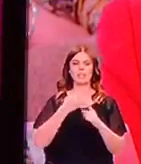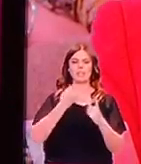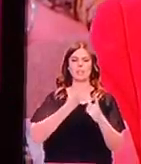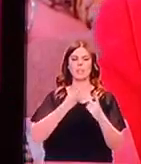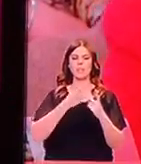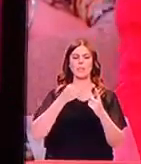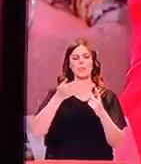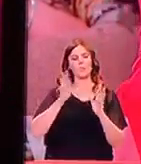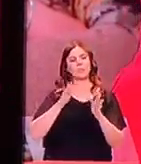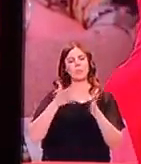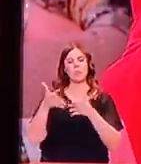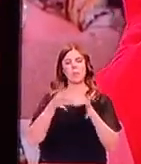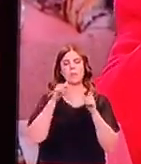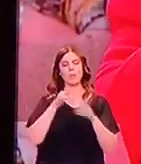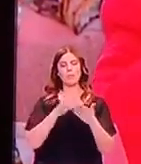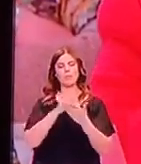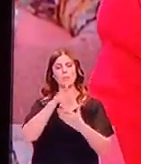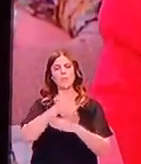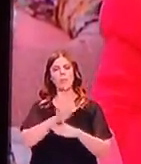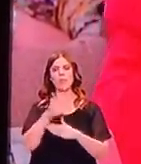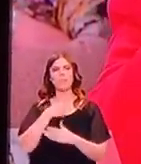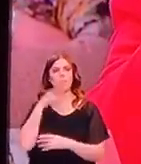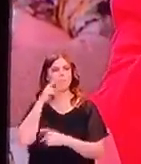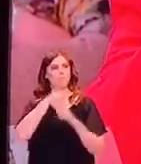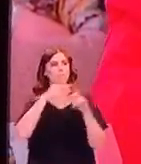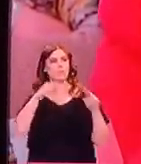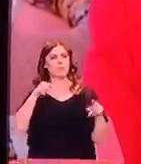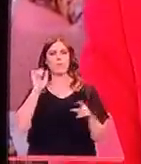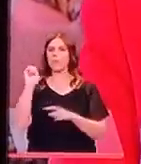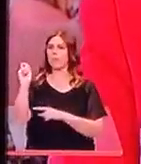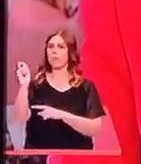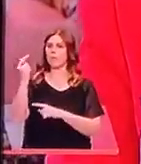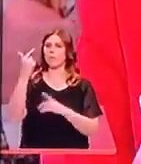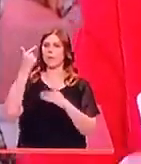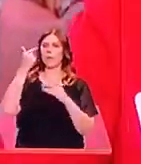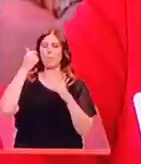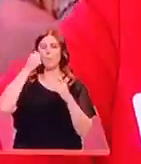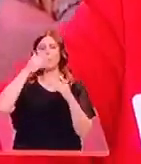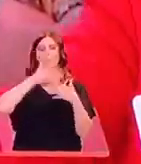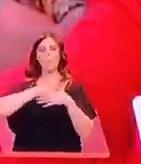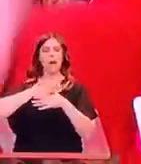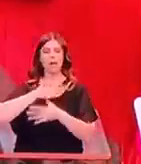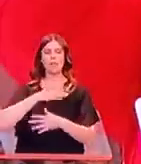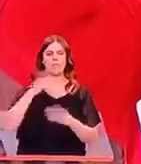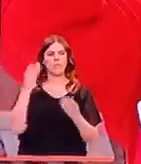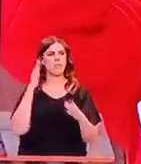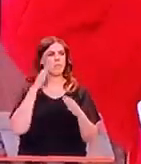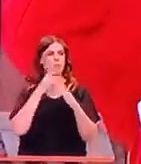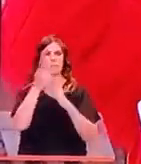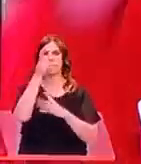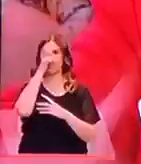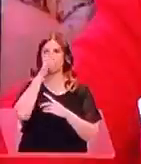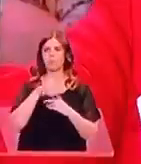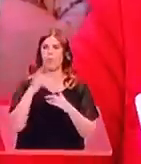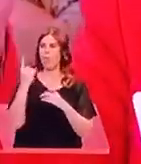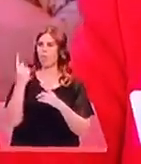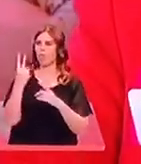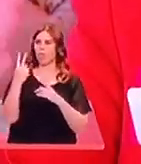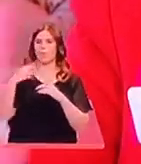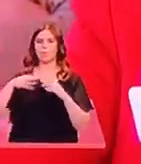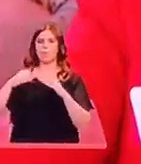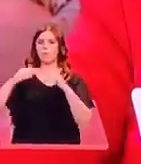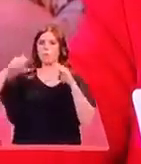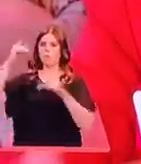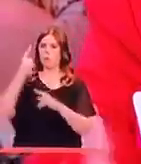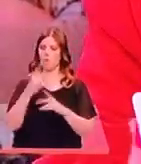teria que passar por este caminho, porque quando me vi no hospital para tomar o meu primeiro banho e que de repente uma pessoa de 2 metros por 1